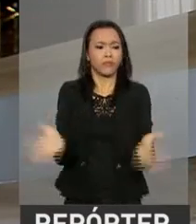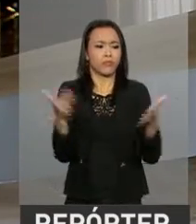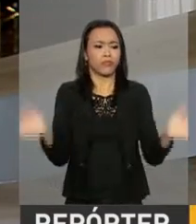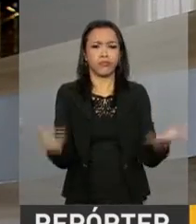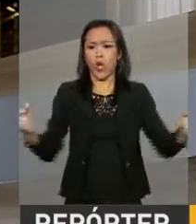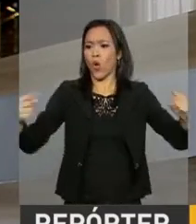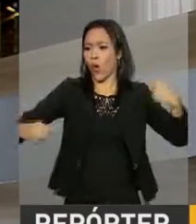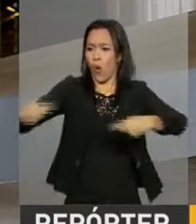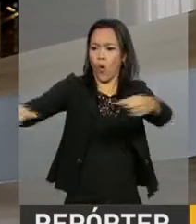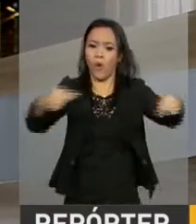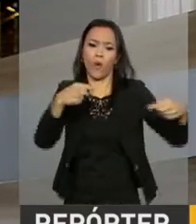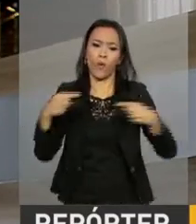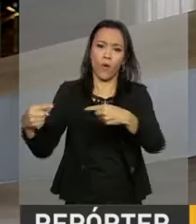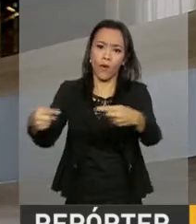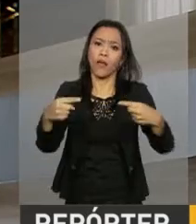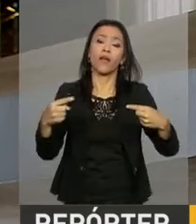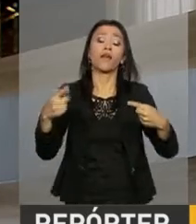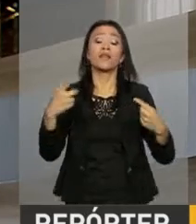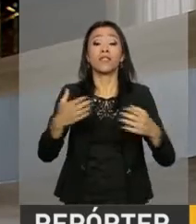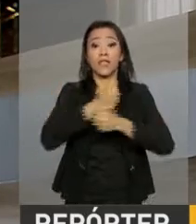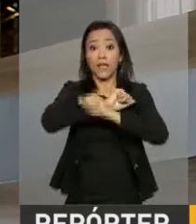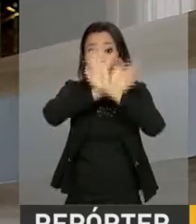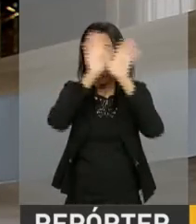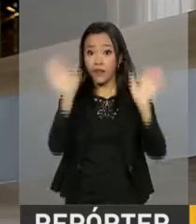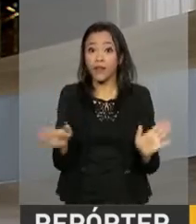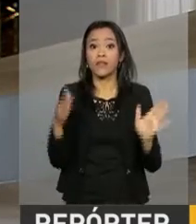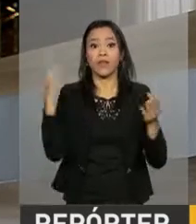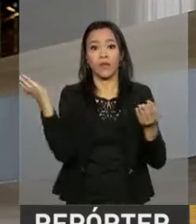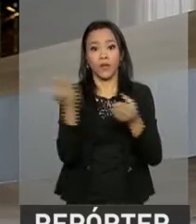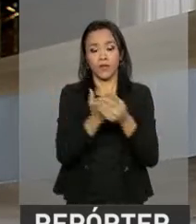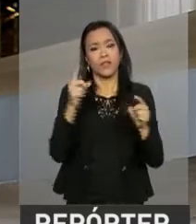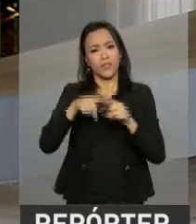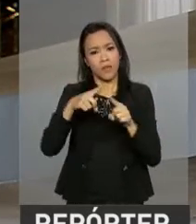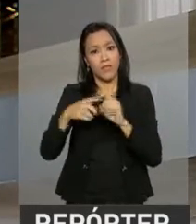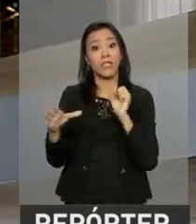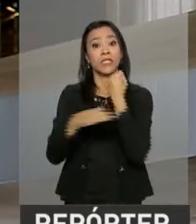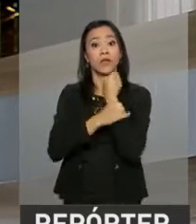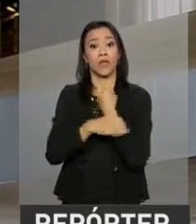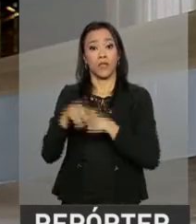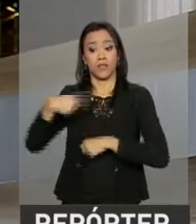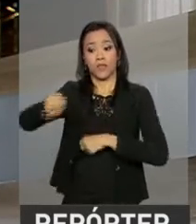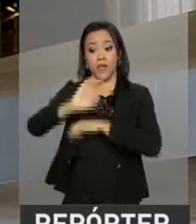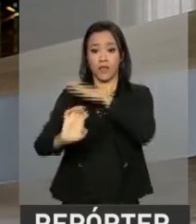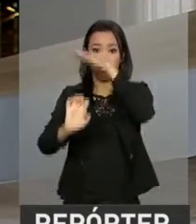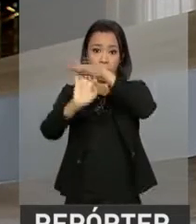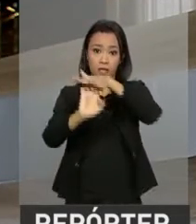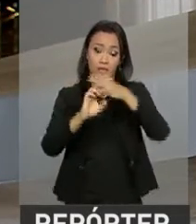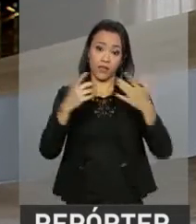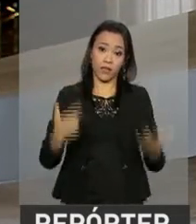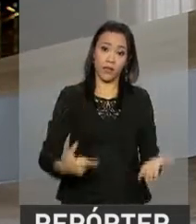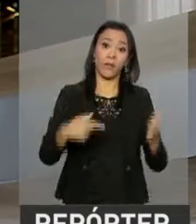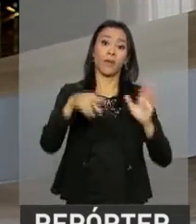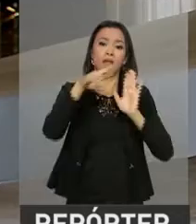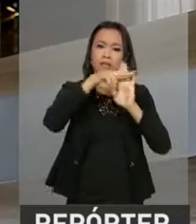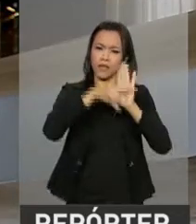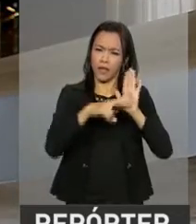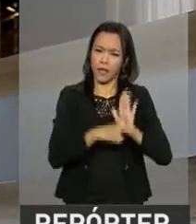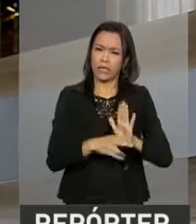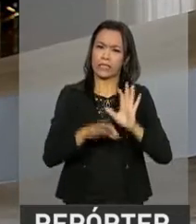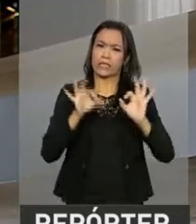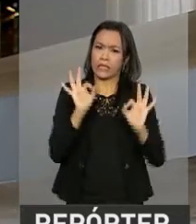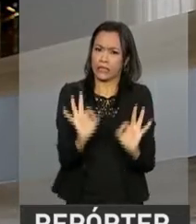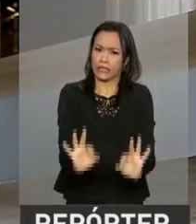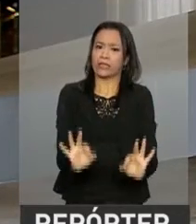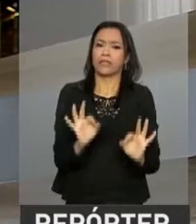dar mais transparência ao processo e segurança aos investidores as minas gerais do programa preveem maior Rigor